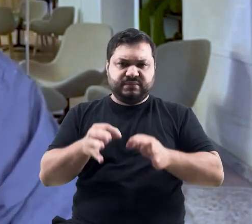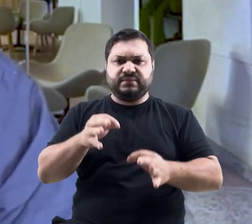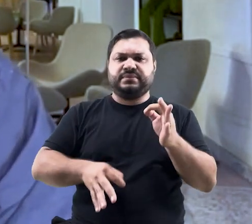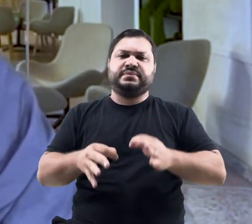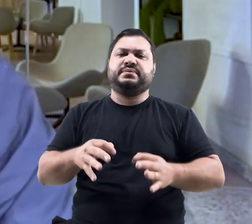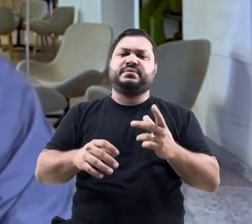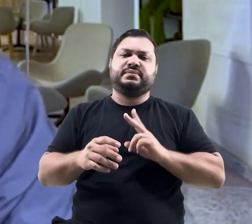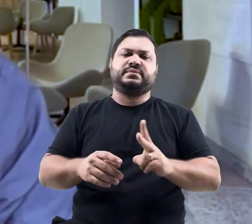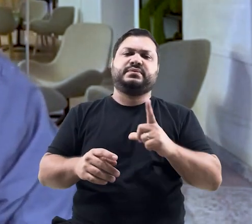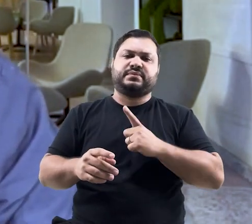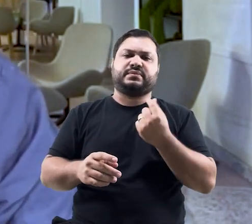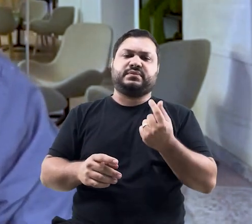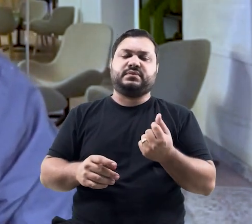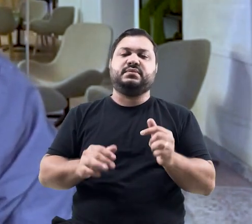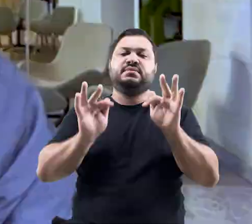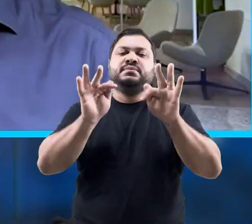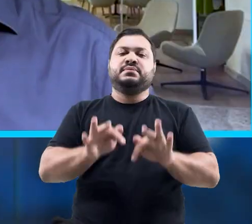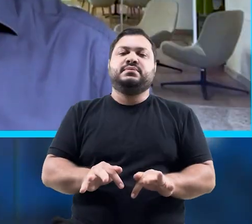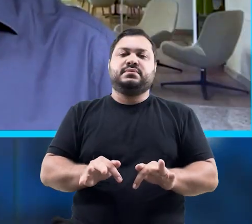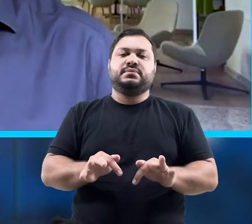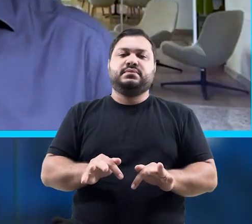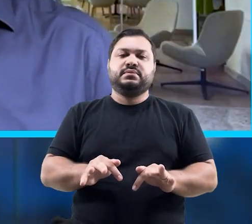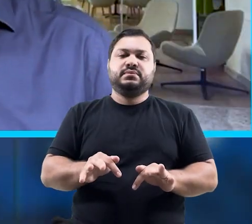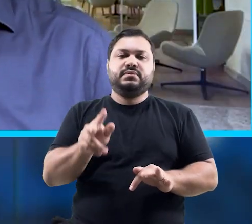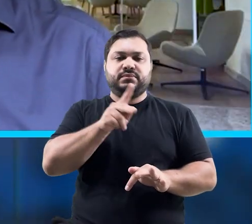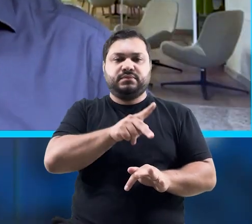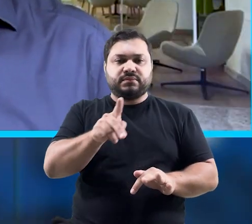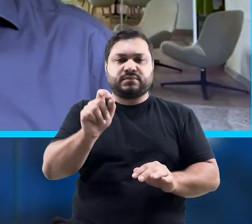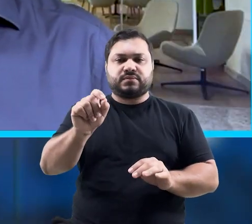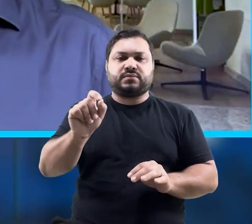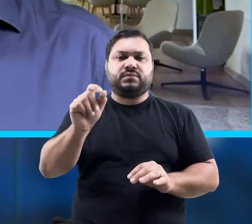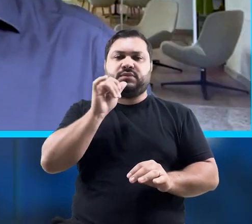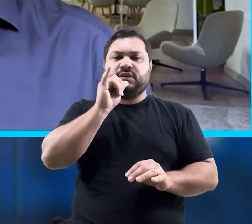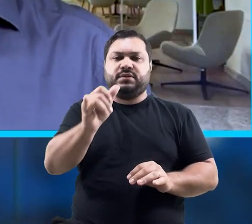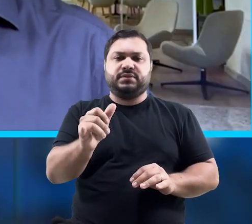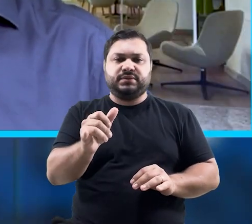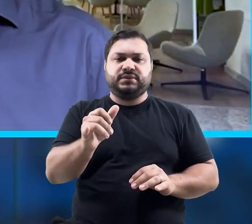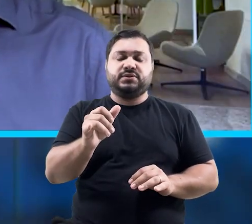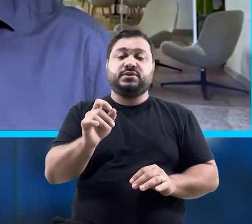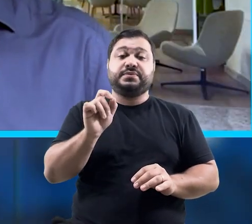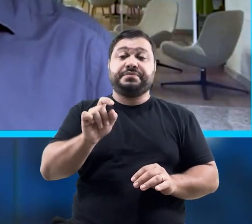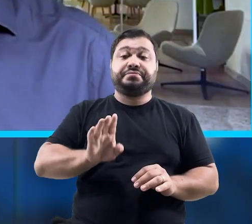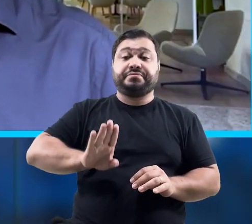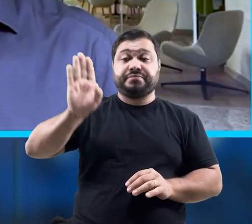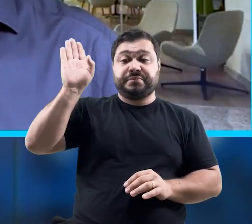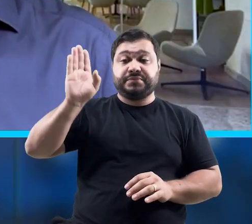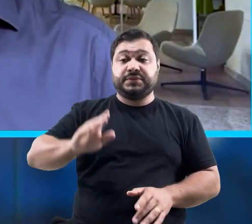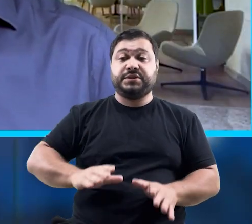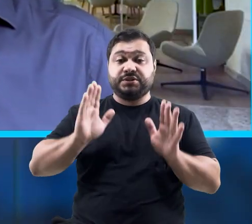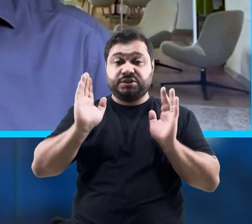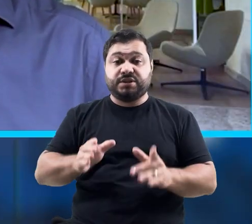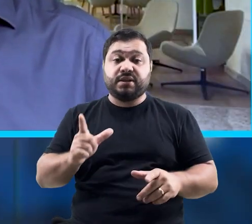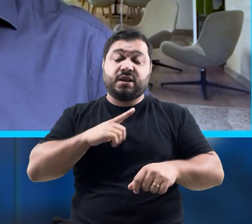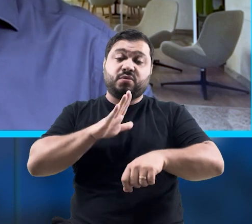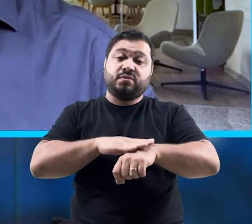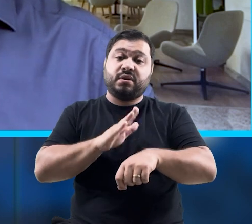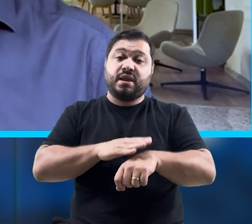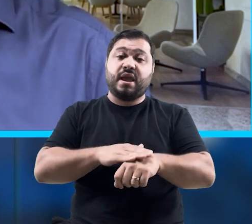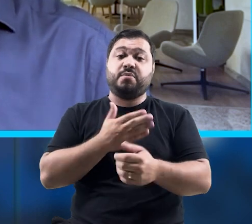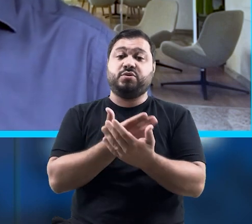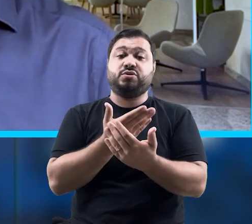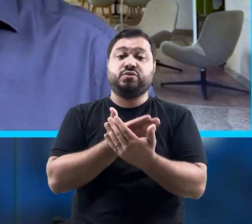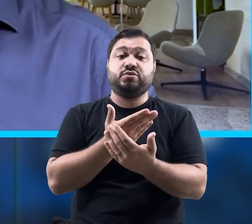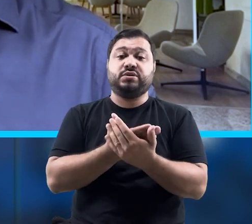que judicialmente, porque judicialmente tem sempre um custo. Para finalizarmos, professor Vandré, o que você diria para aquele candidato que já está há algum